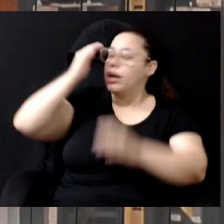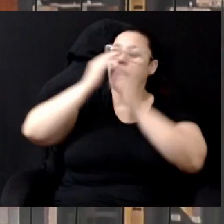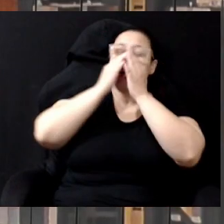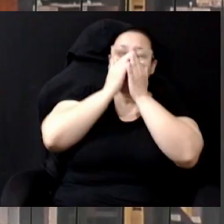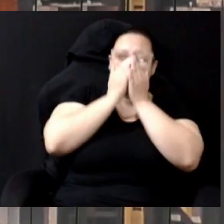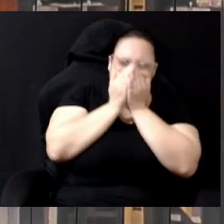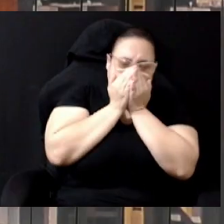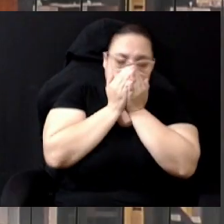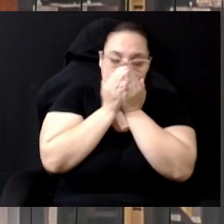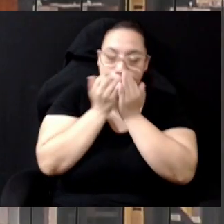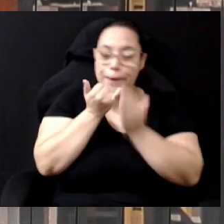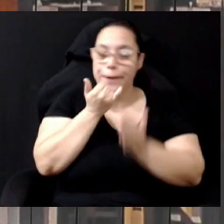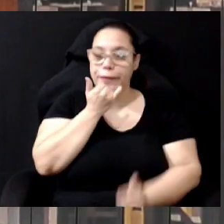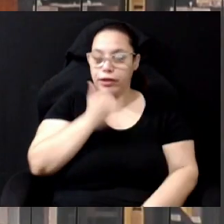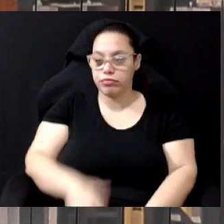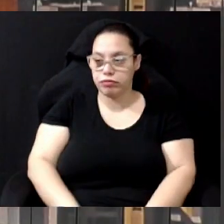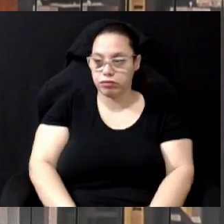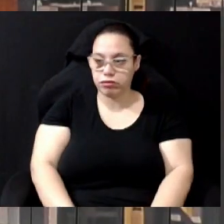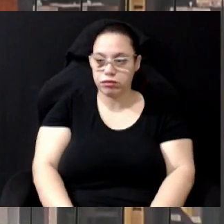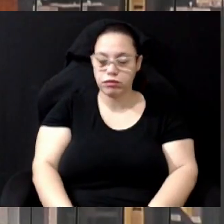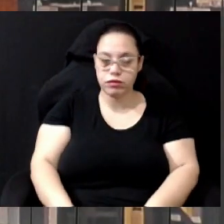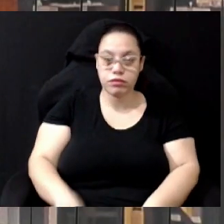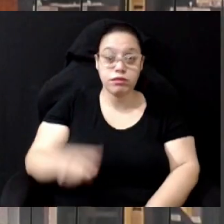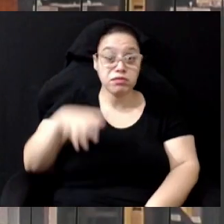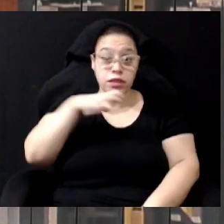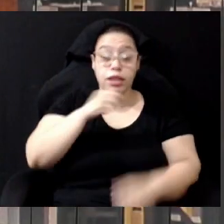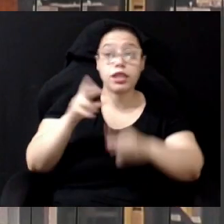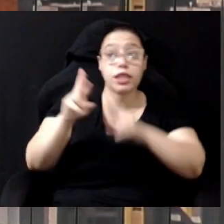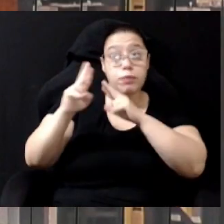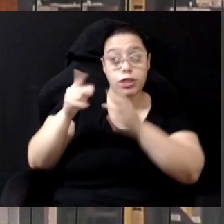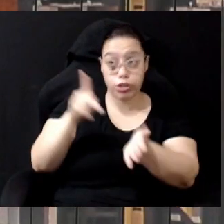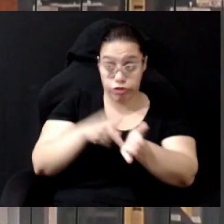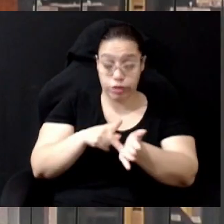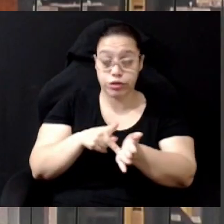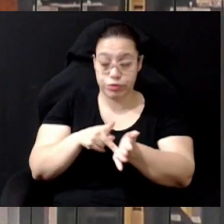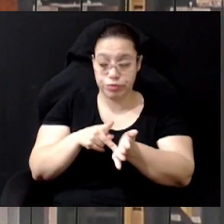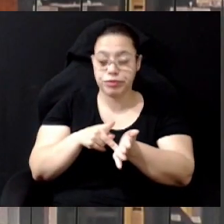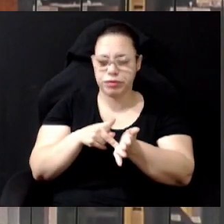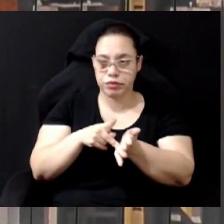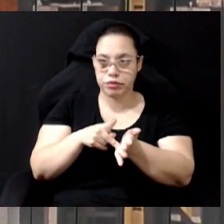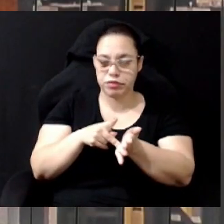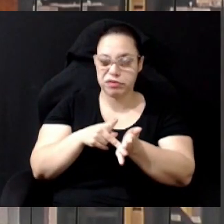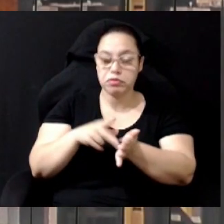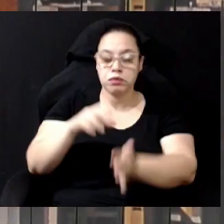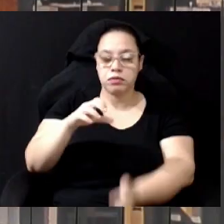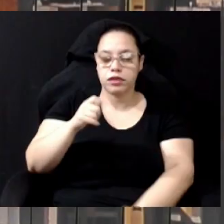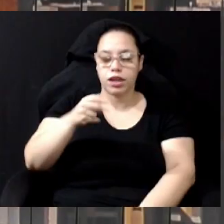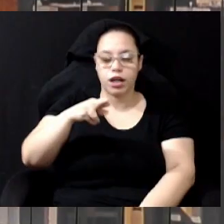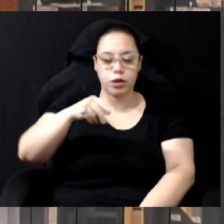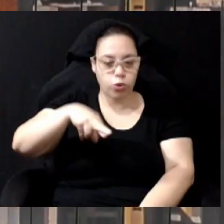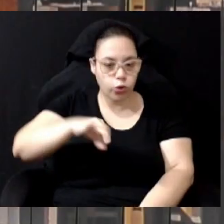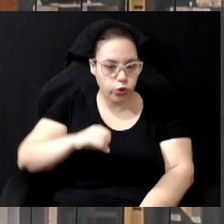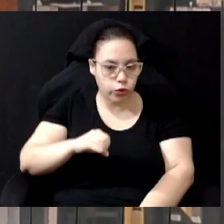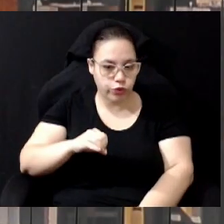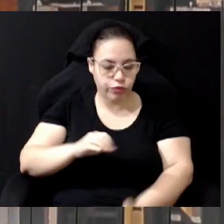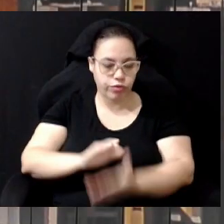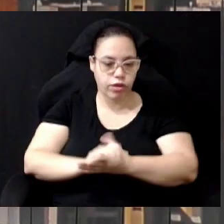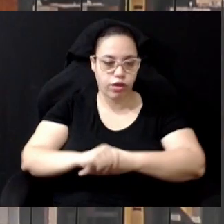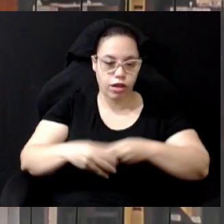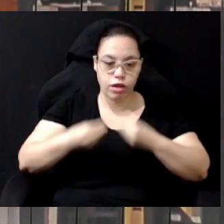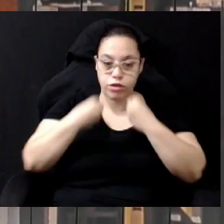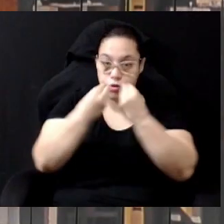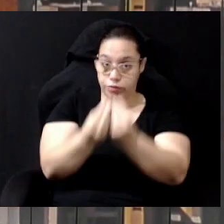indústrias não conseguem fazer a transição na velocidade que a gente espera, né? Então, esse carbono, Uhum. esse crédito de carbono